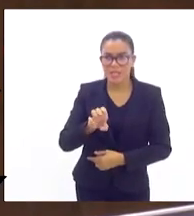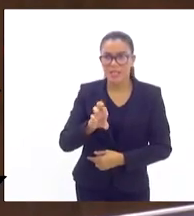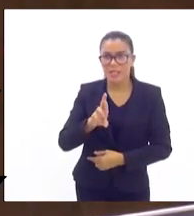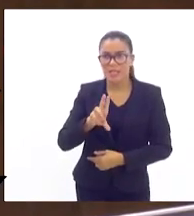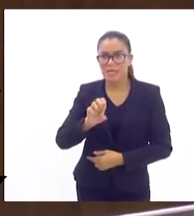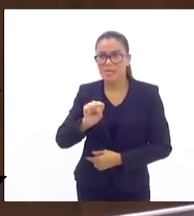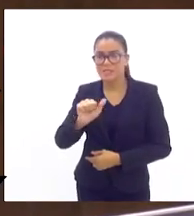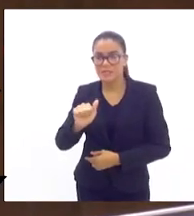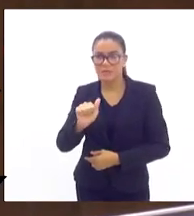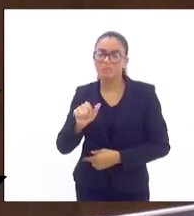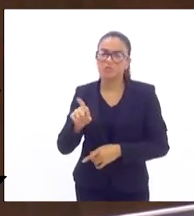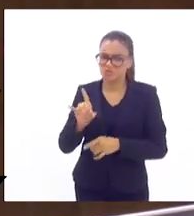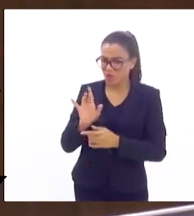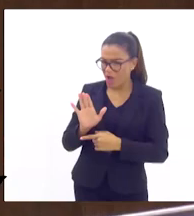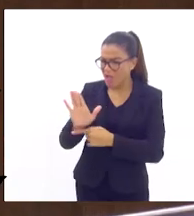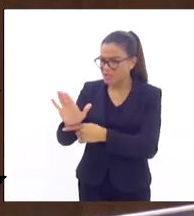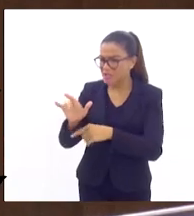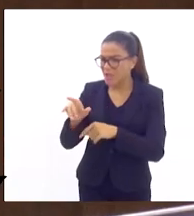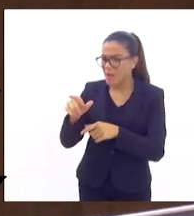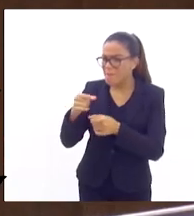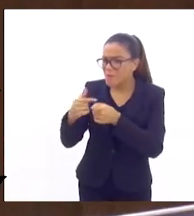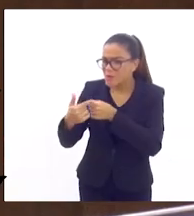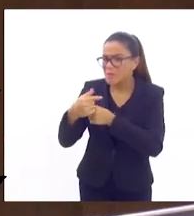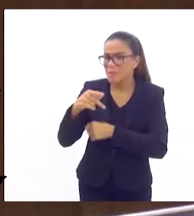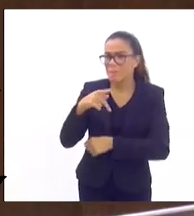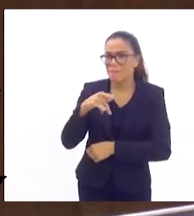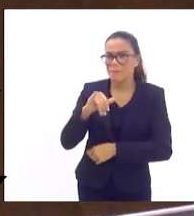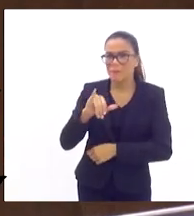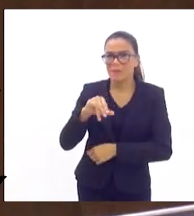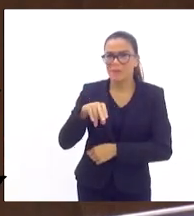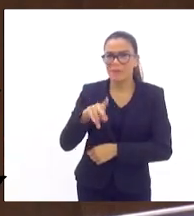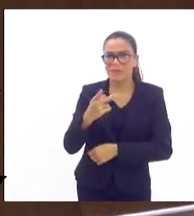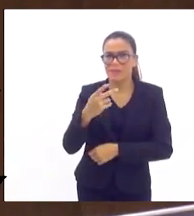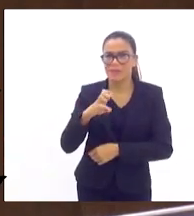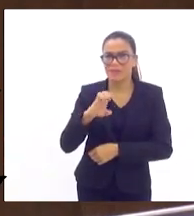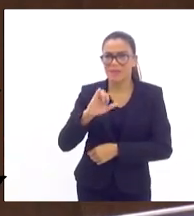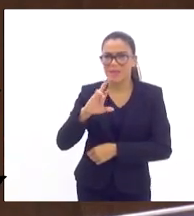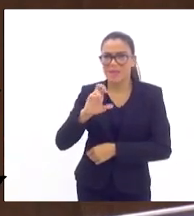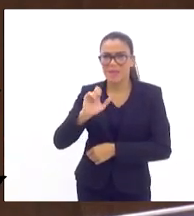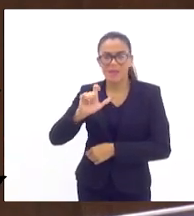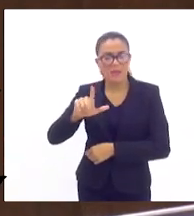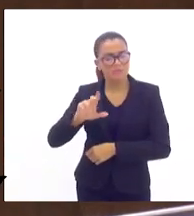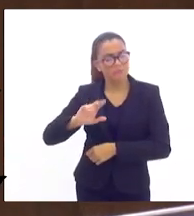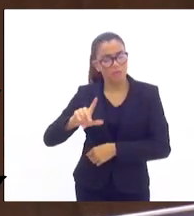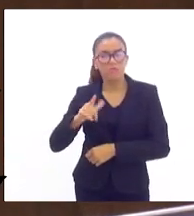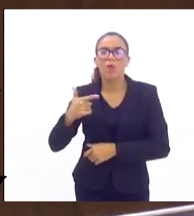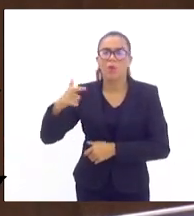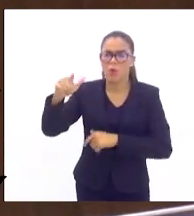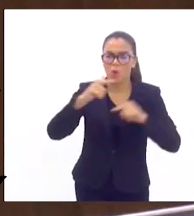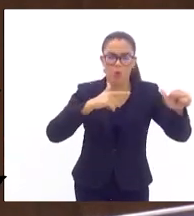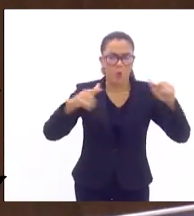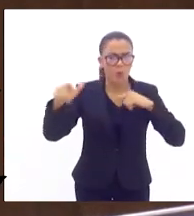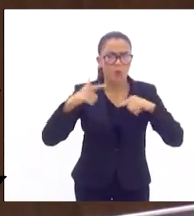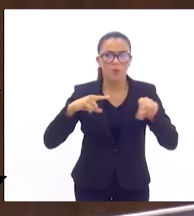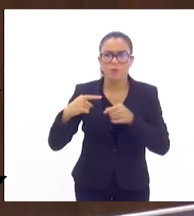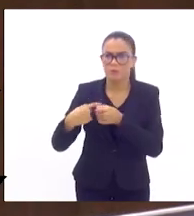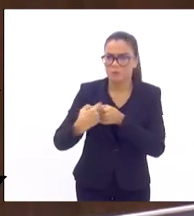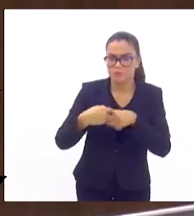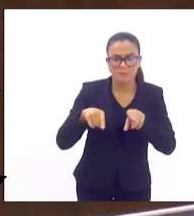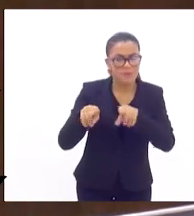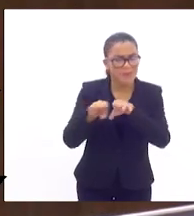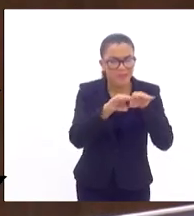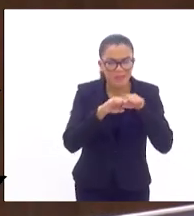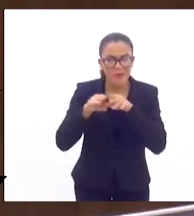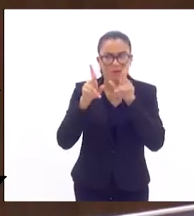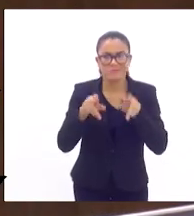não só Pinheiral, mas existem outros municípios, se não todos os municípios do interior, na mesma situação, tá? E tem essa solução